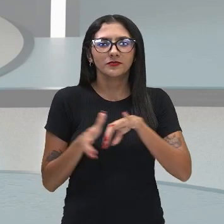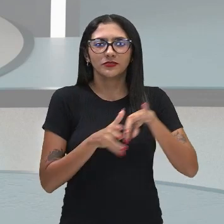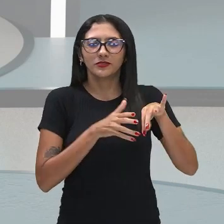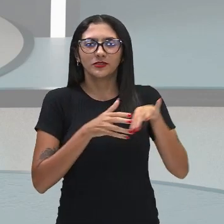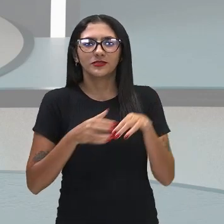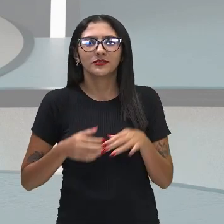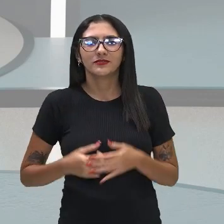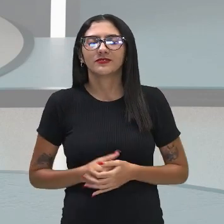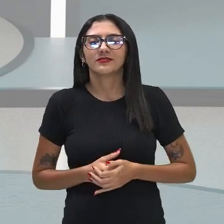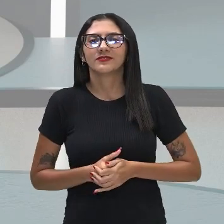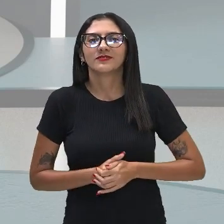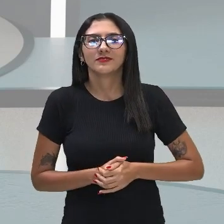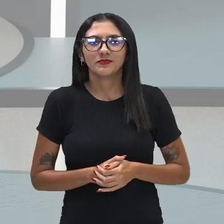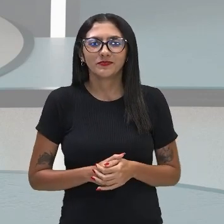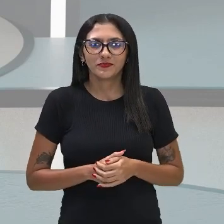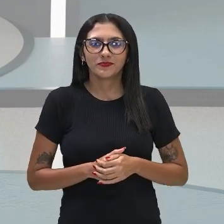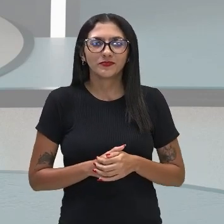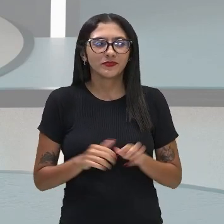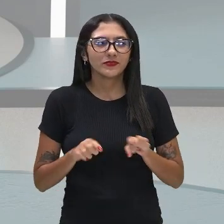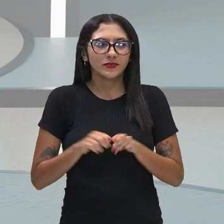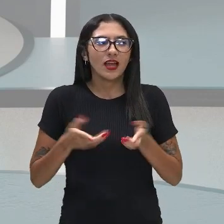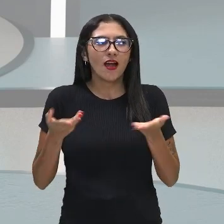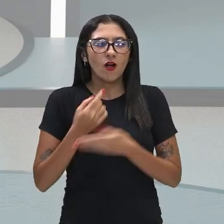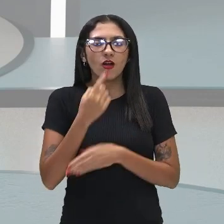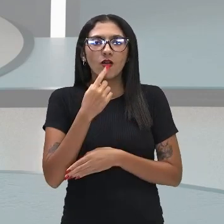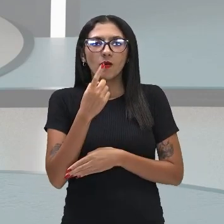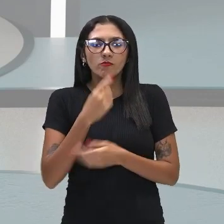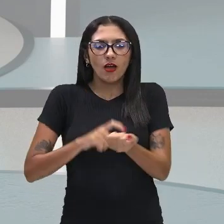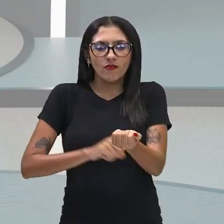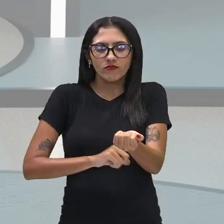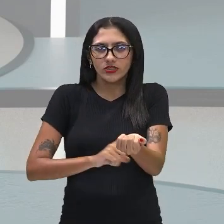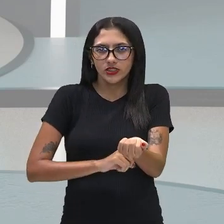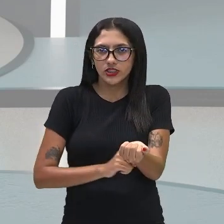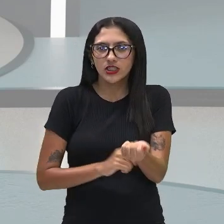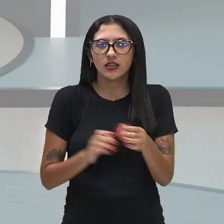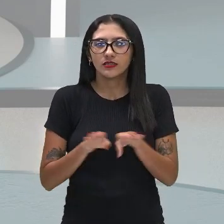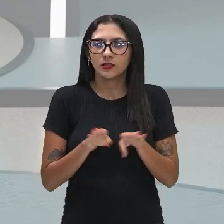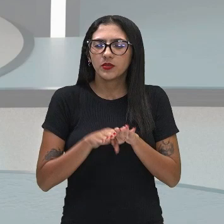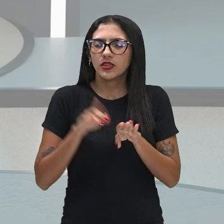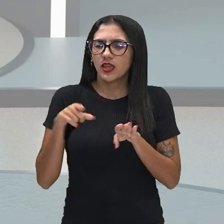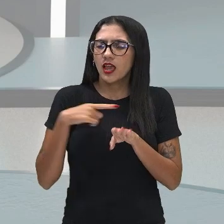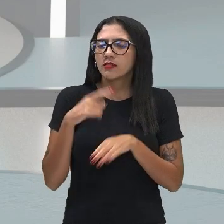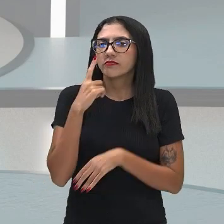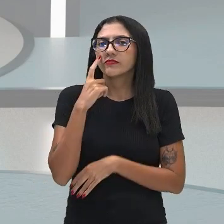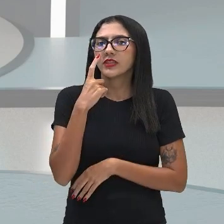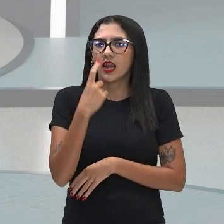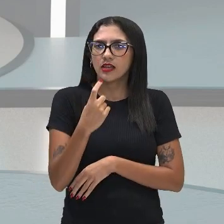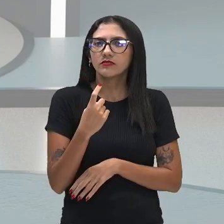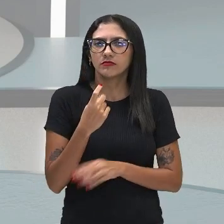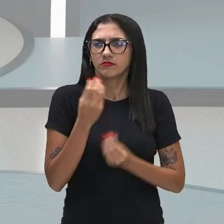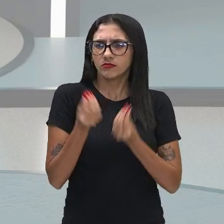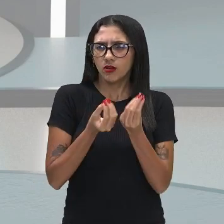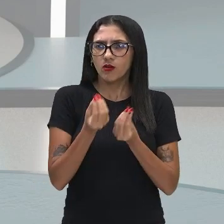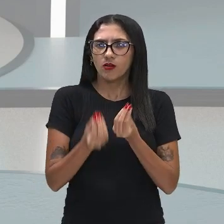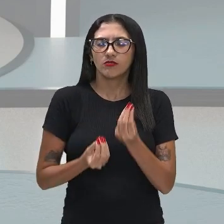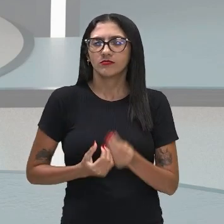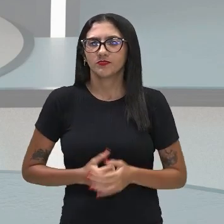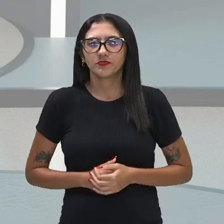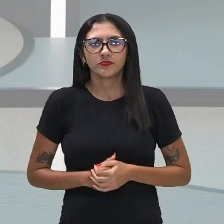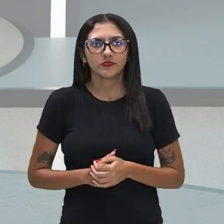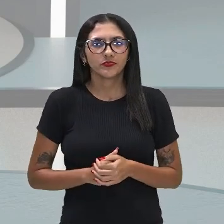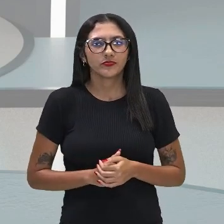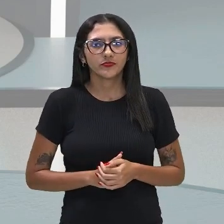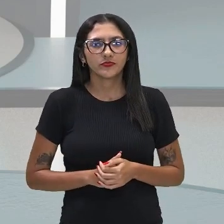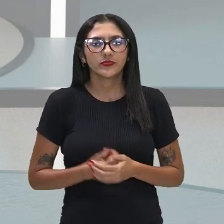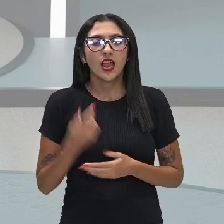Esse aí é fabuloso. Eu estava vendo isso aí, eu achei interessante. Olha só como é que funciona. Essa prática aumenta